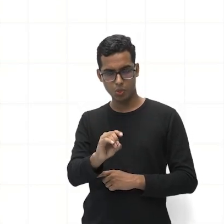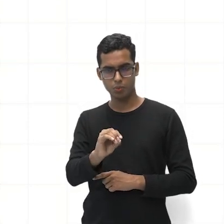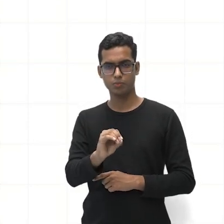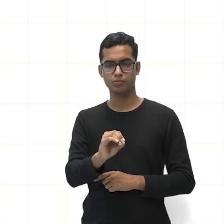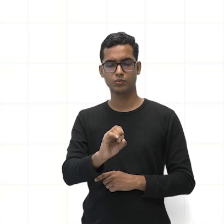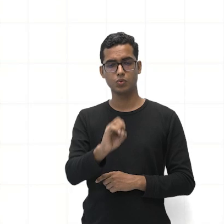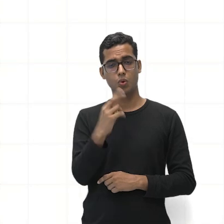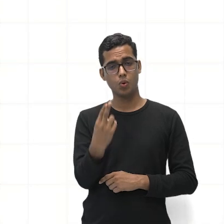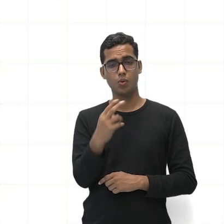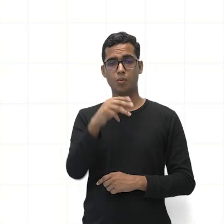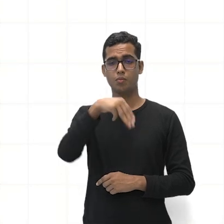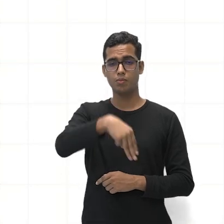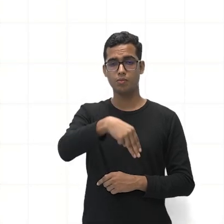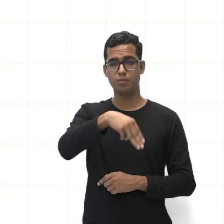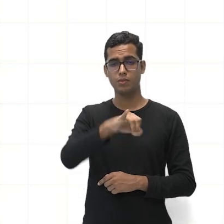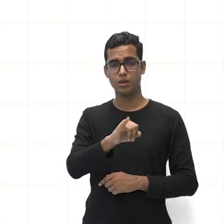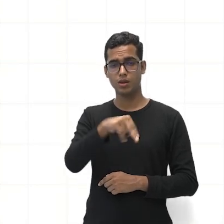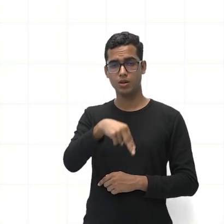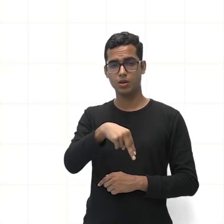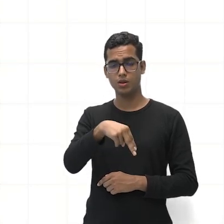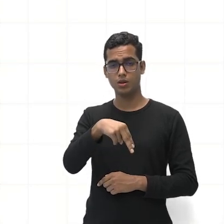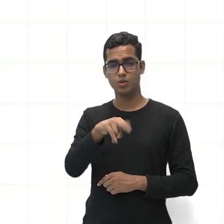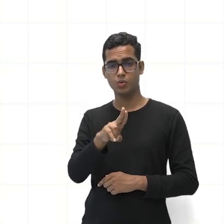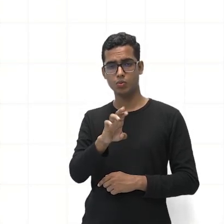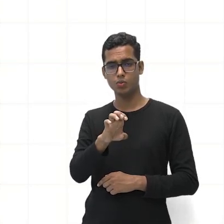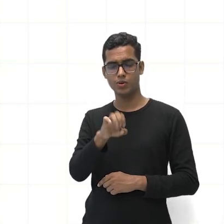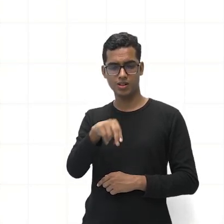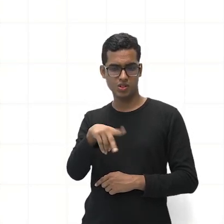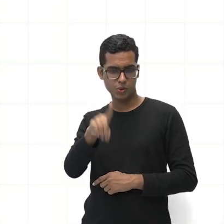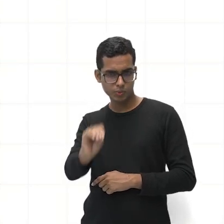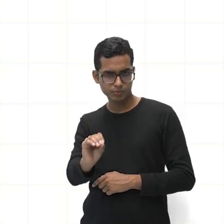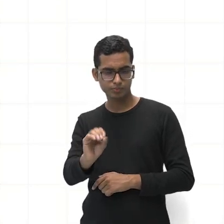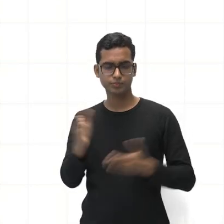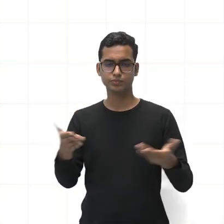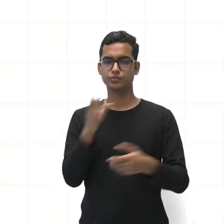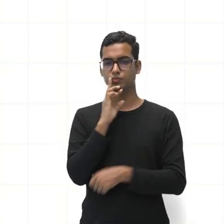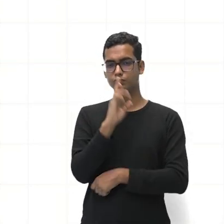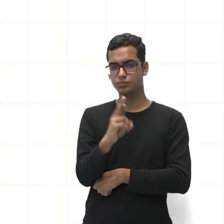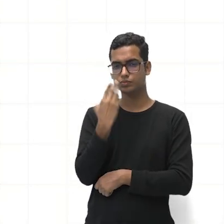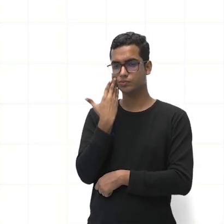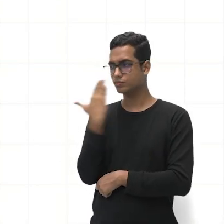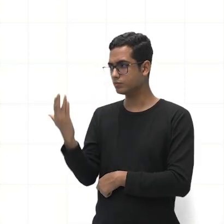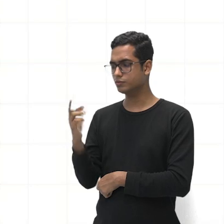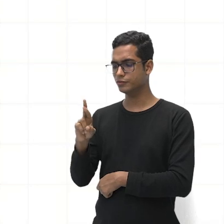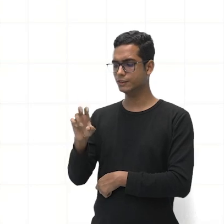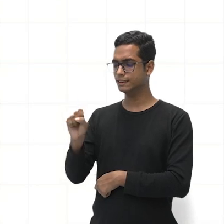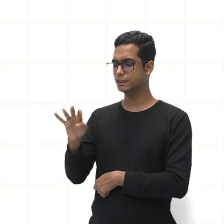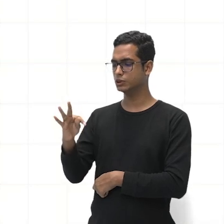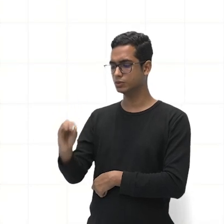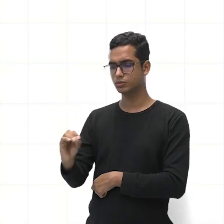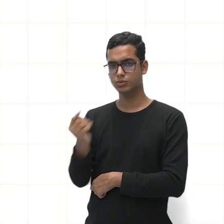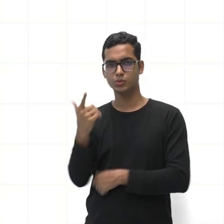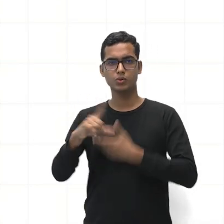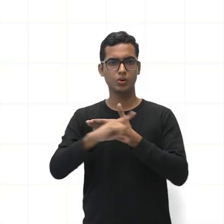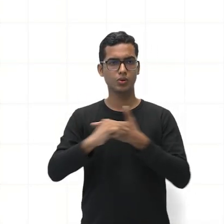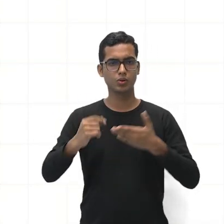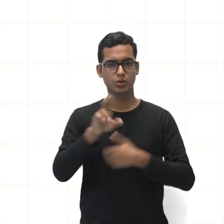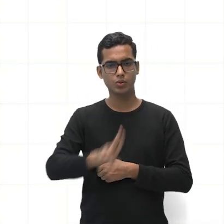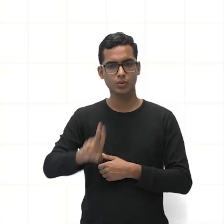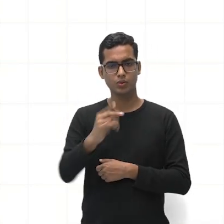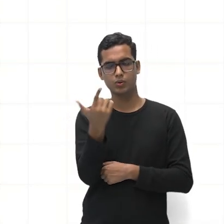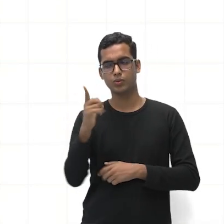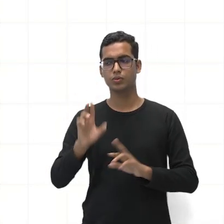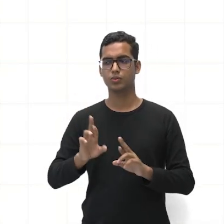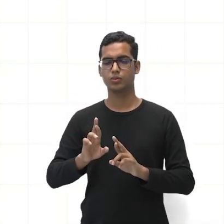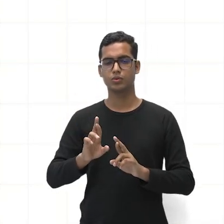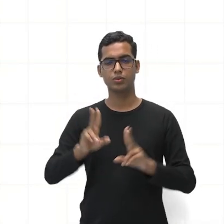certo? Assim como apenas, né, o resultado da operação é resto. Outros autores não, o resultado